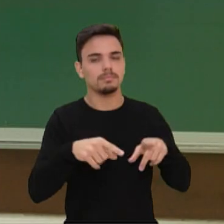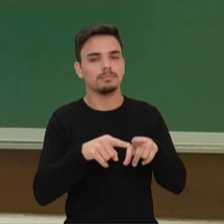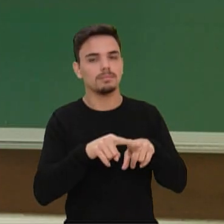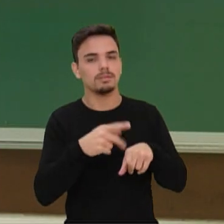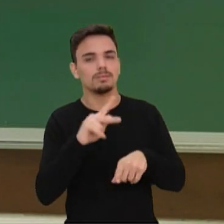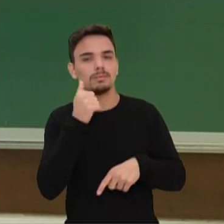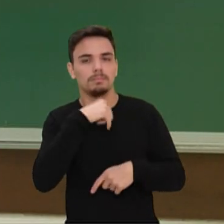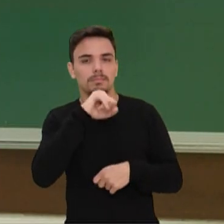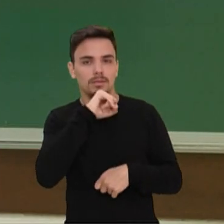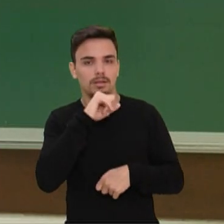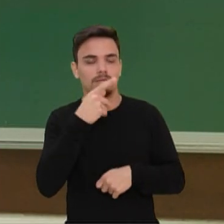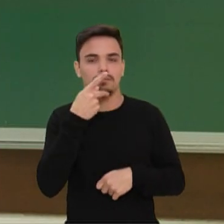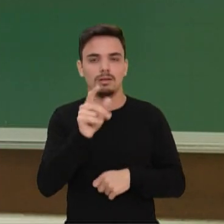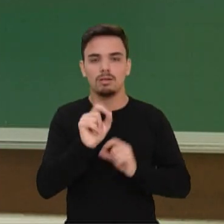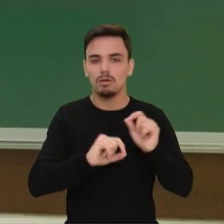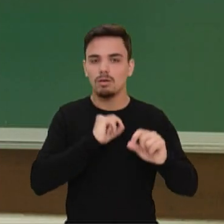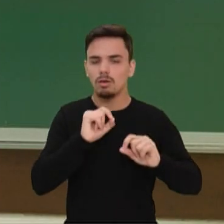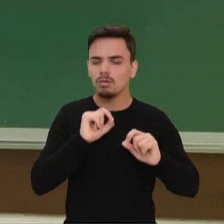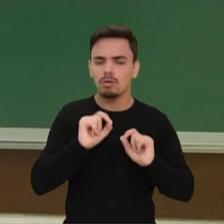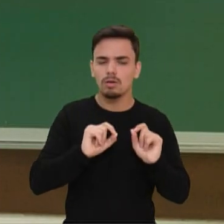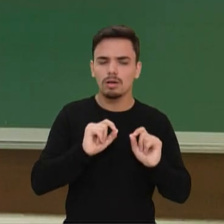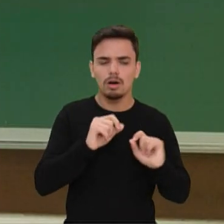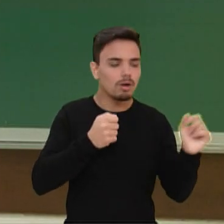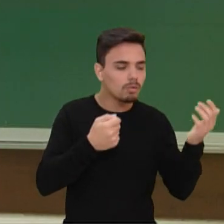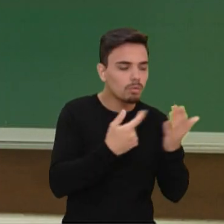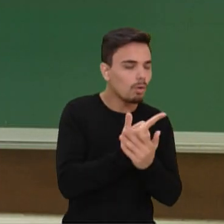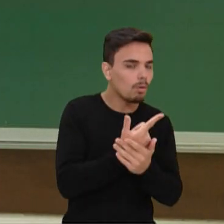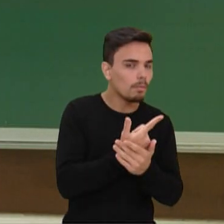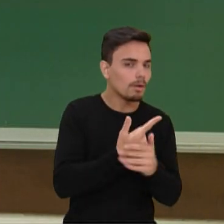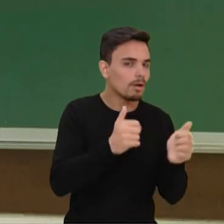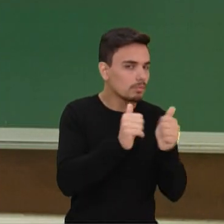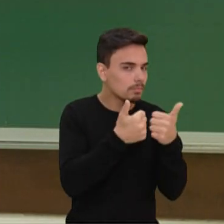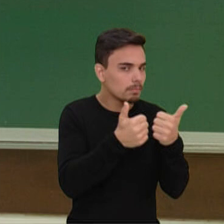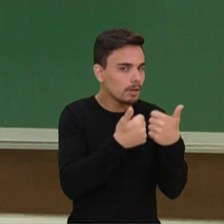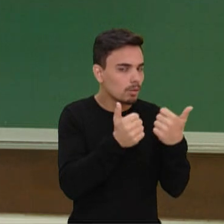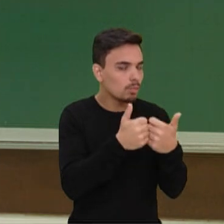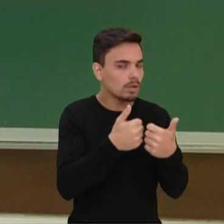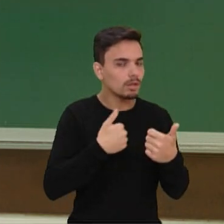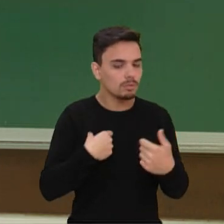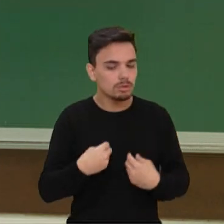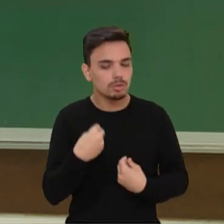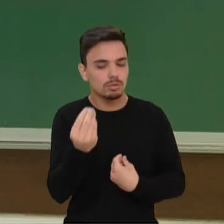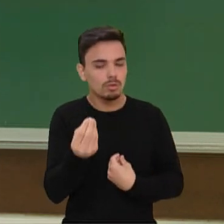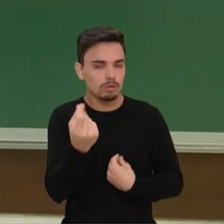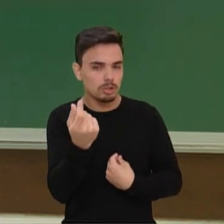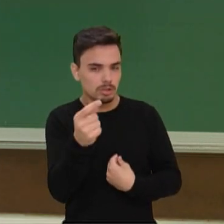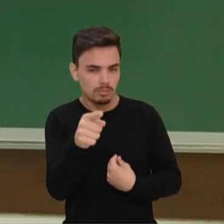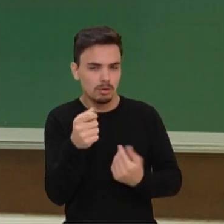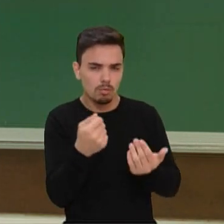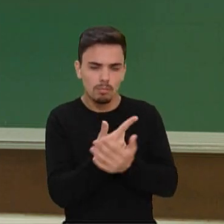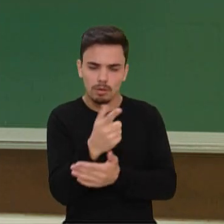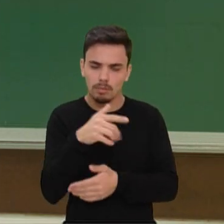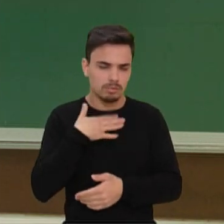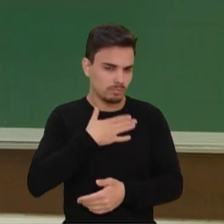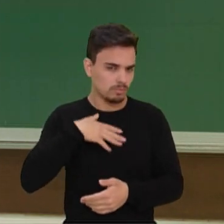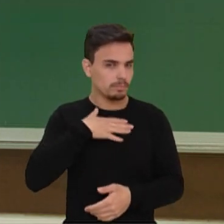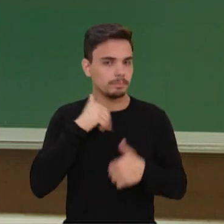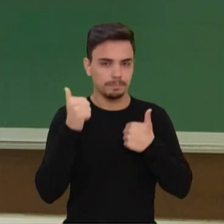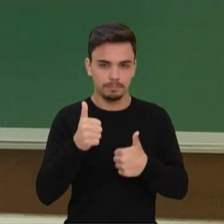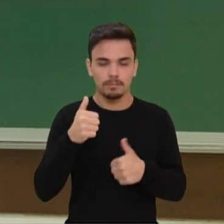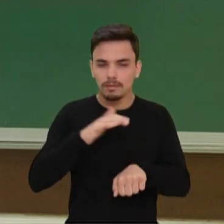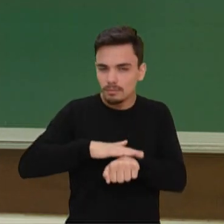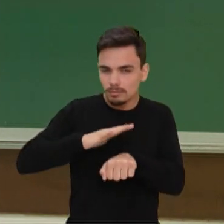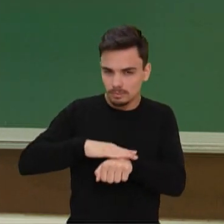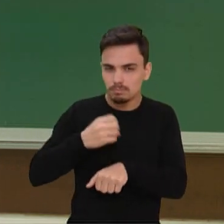a tua mãe disse para você, vai lá e compra uns pãezinhos e eu vou te dar um dinheirinho a mais para você comprar uma coisa que você gosta. Ó, que